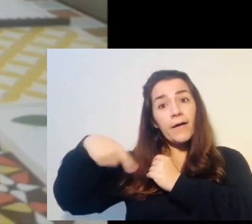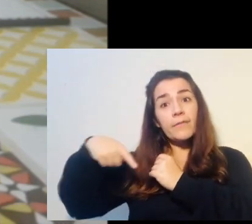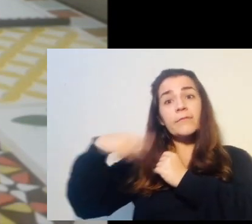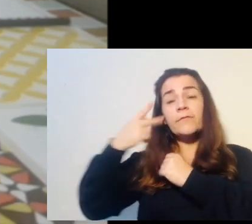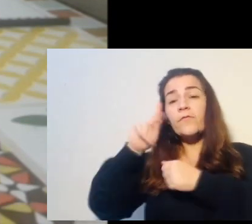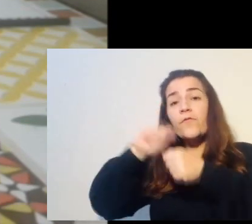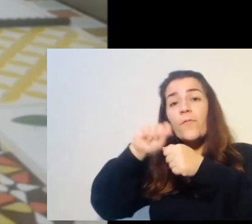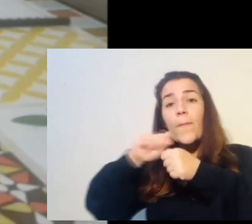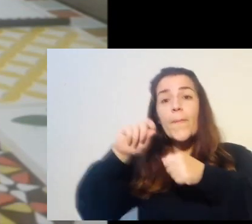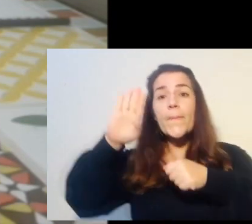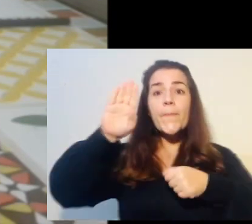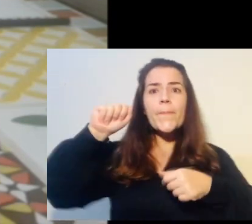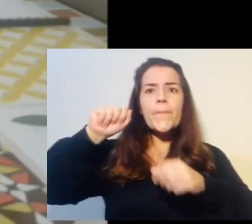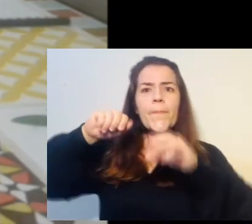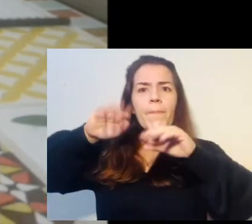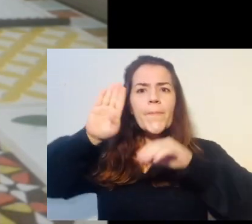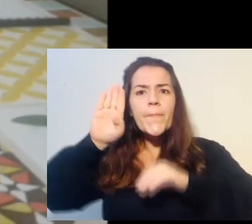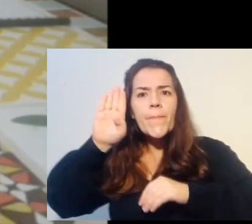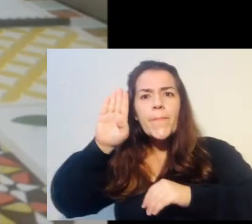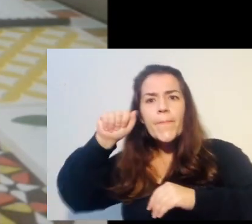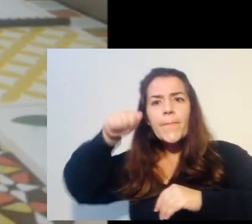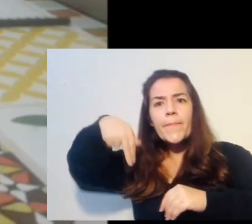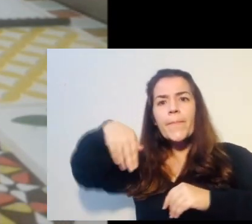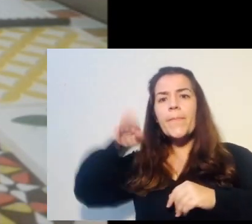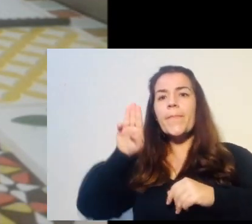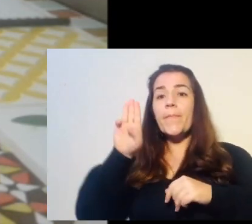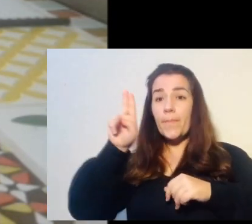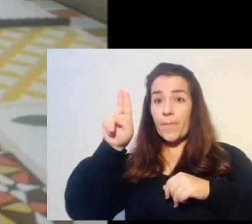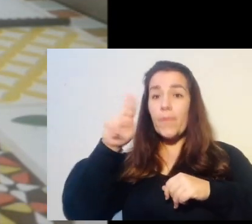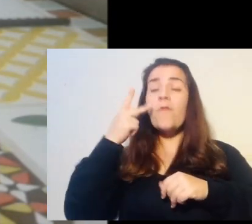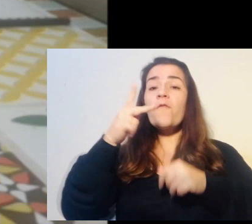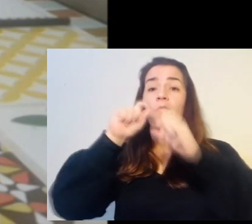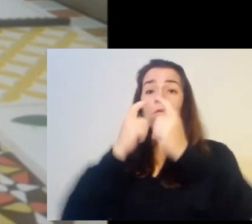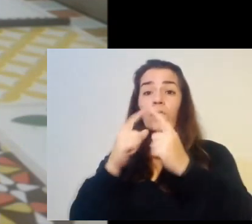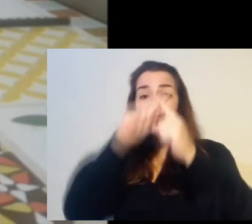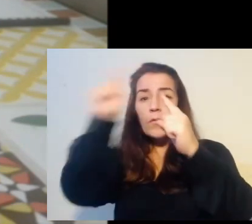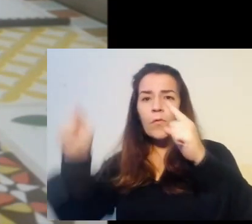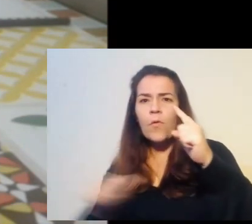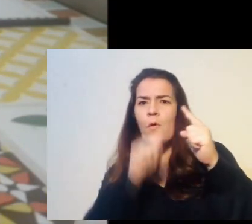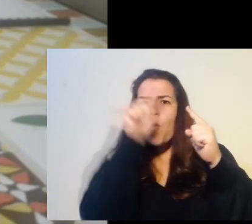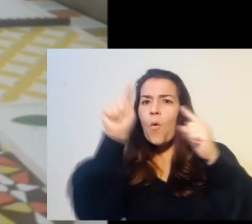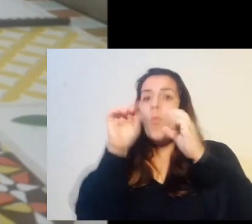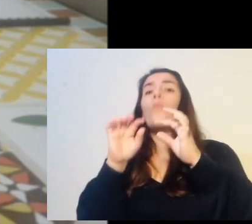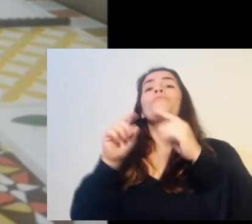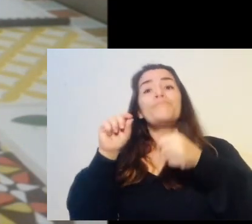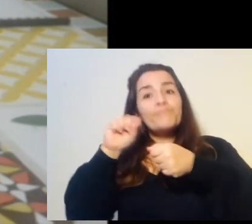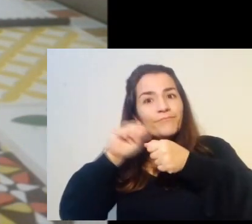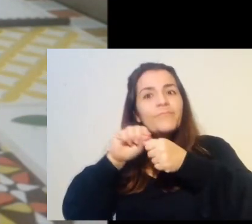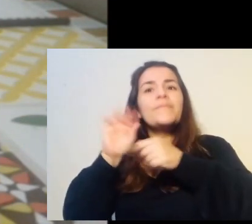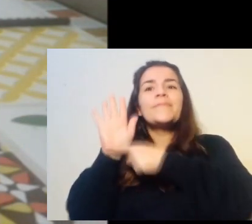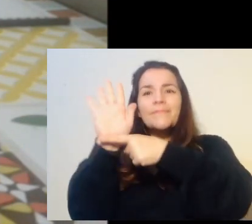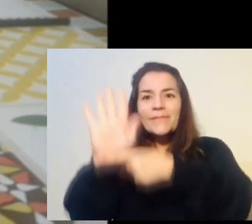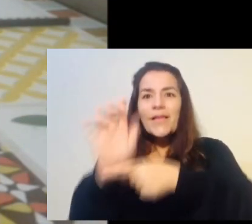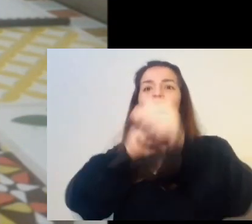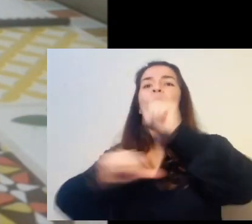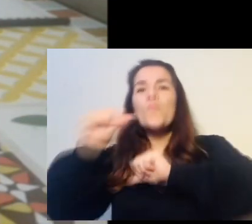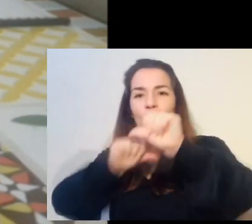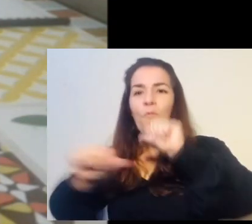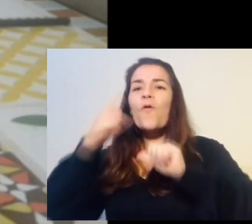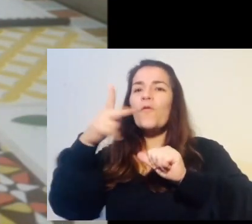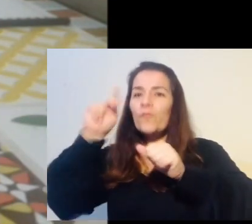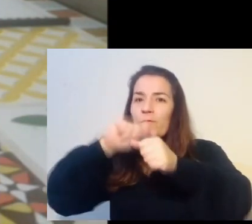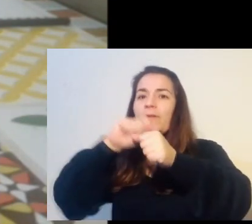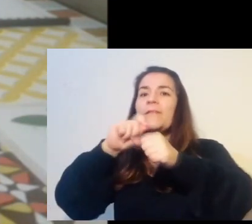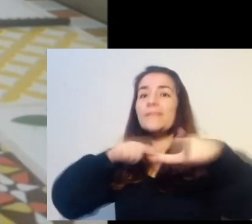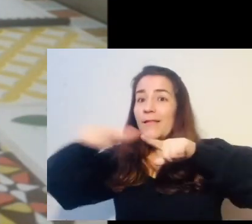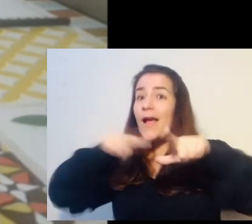feitos de bambu, taboca. O diâmetro influencia, olha a grossura desse, olha como muda, né? A gente vai